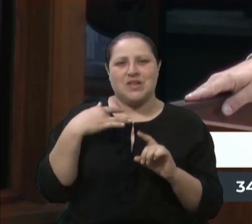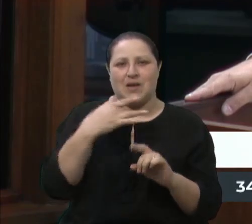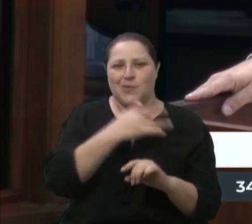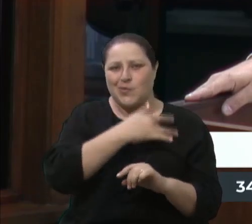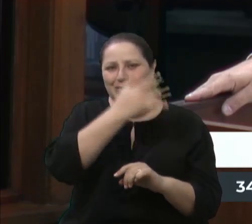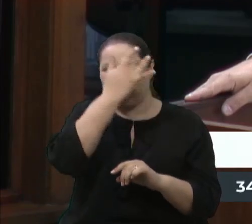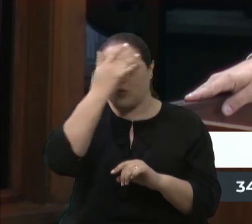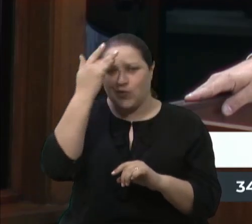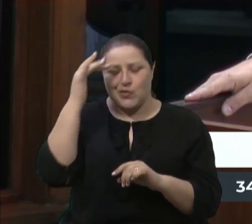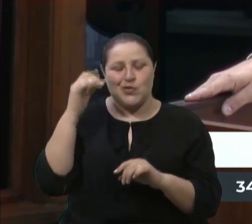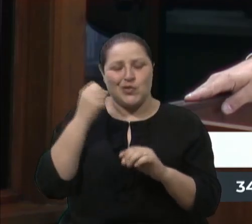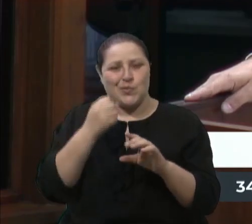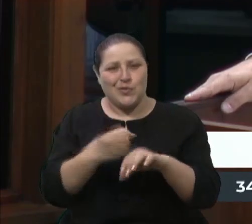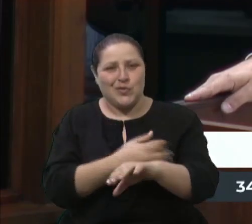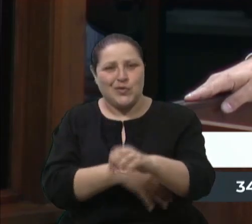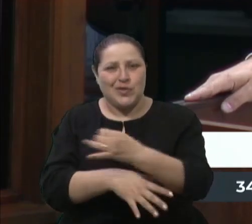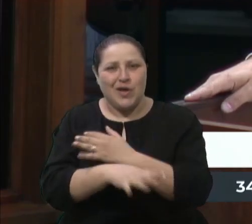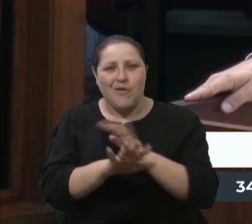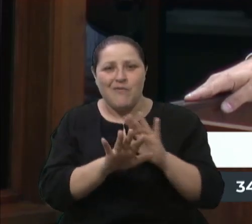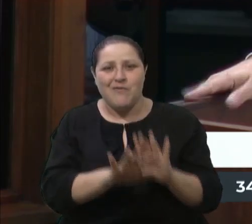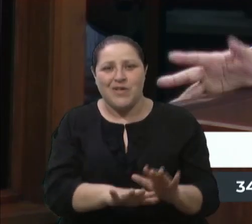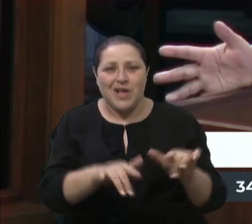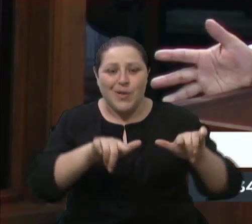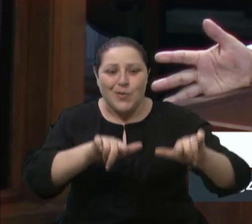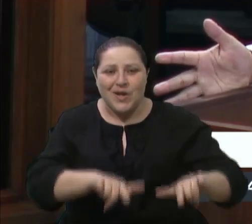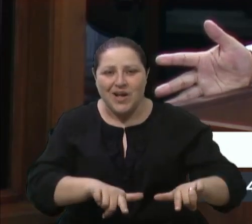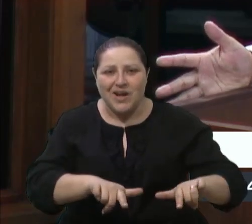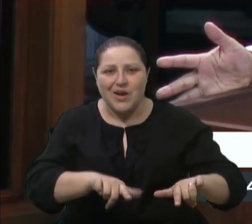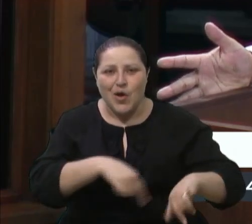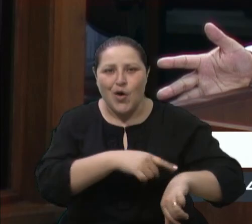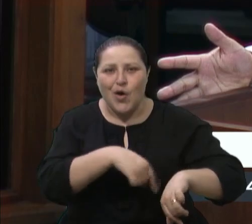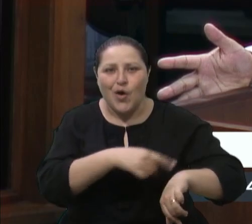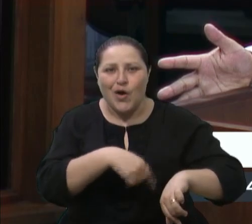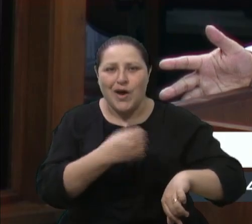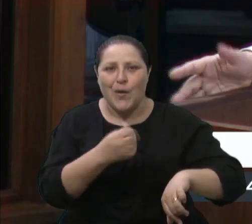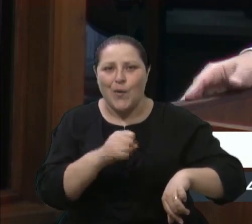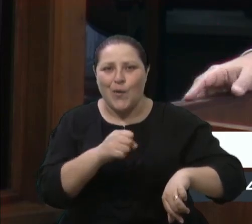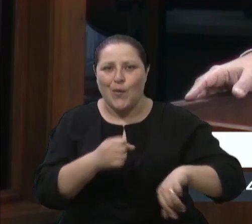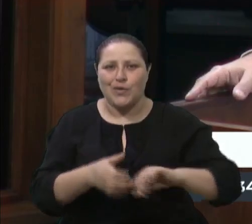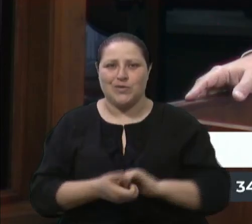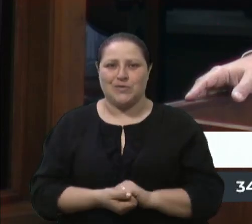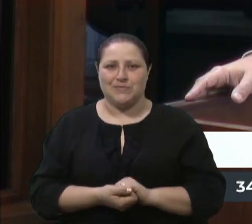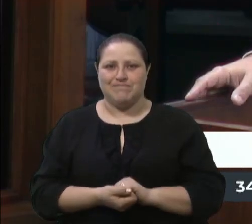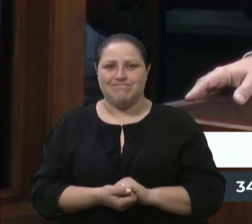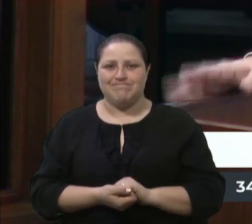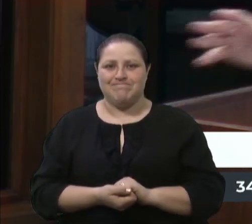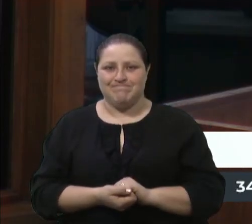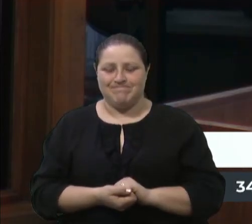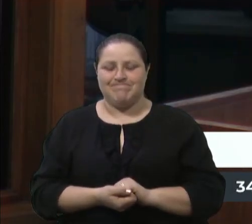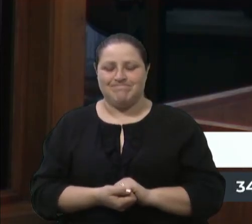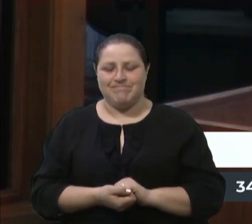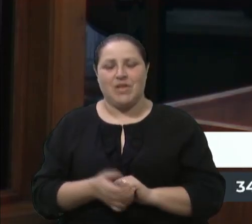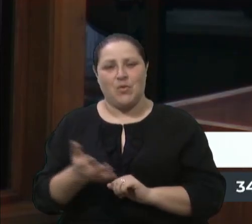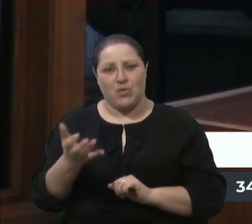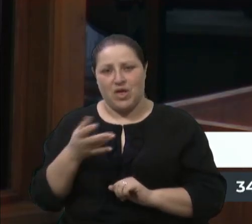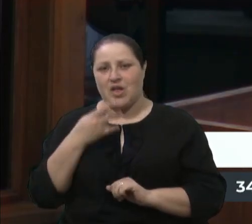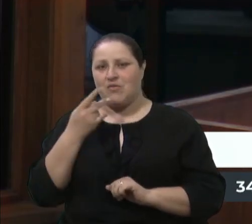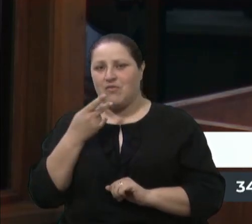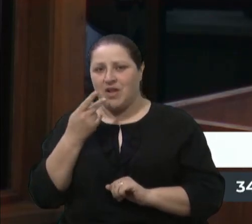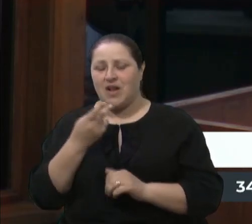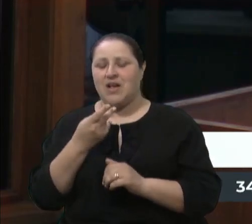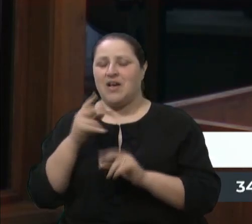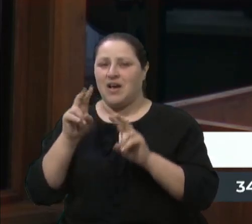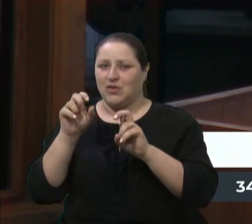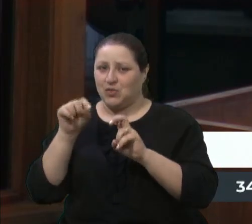nesses espaços. Então, eu quero trazer esse tema para a baila. Eu sei que já muitas dessas